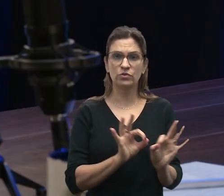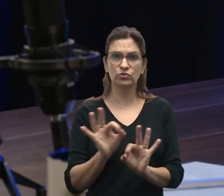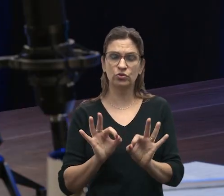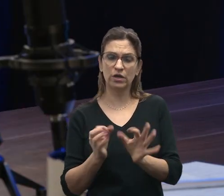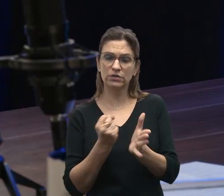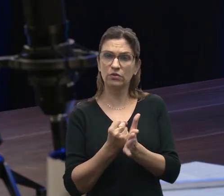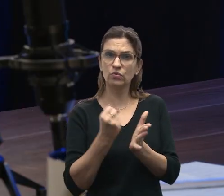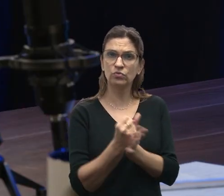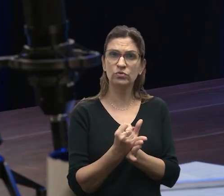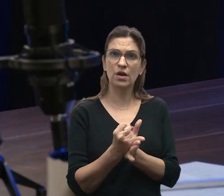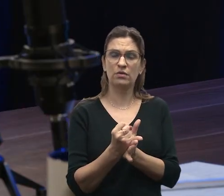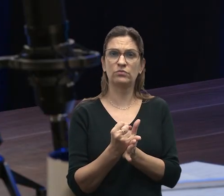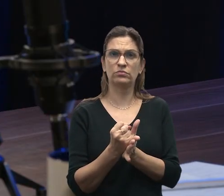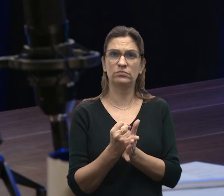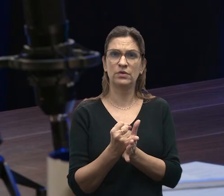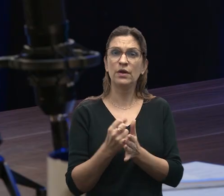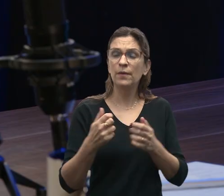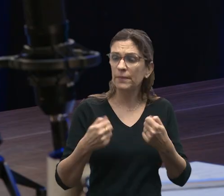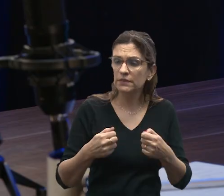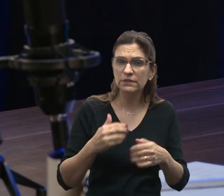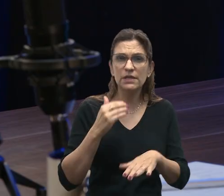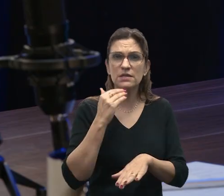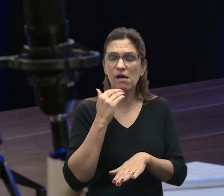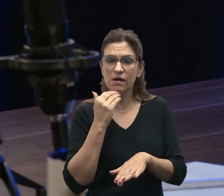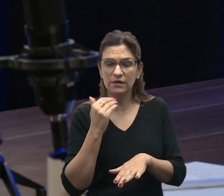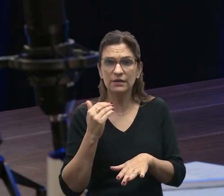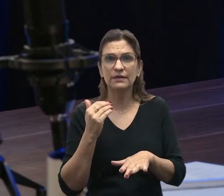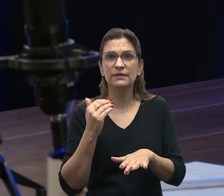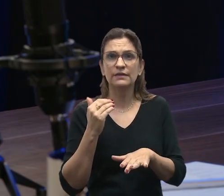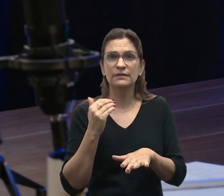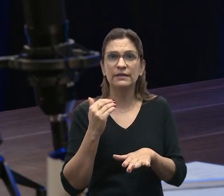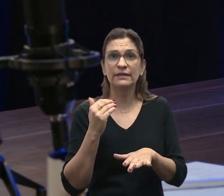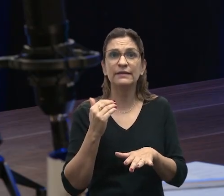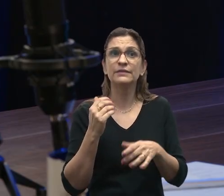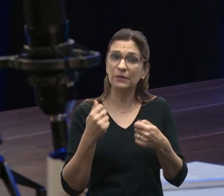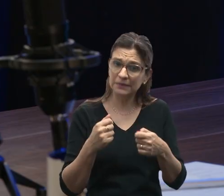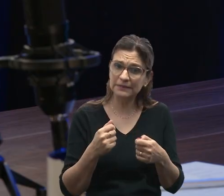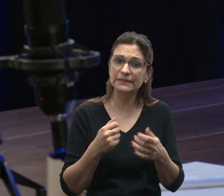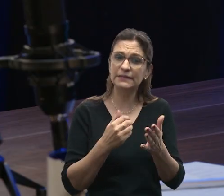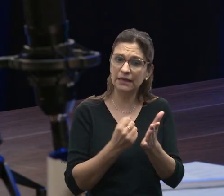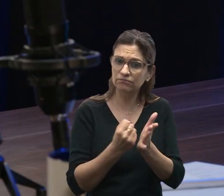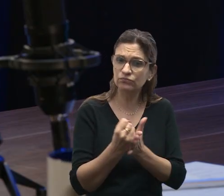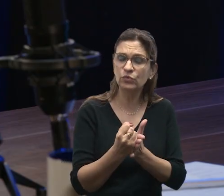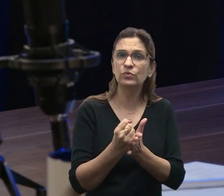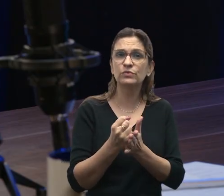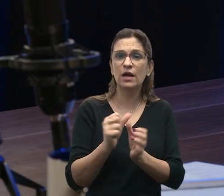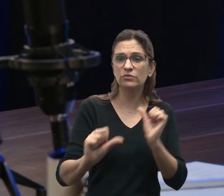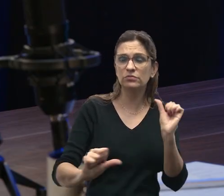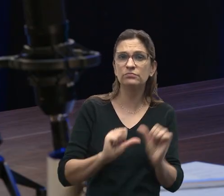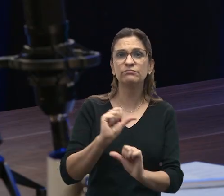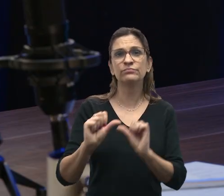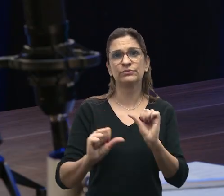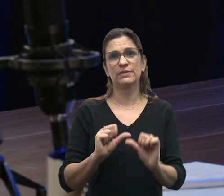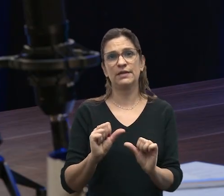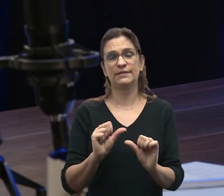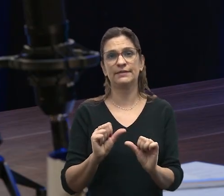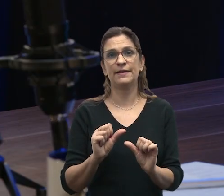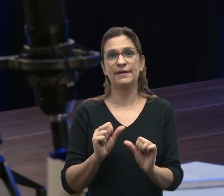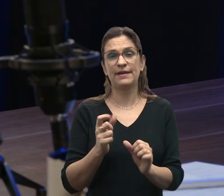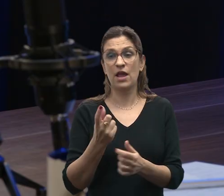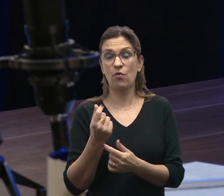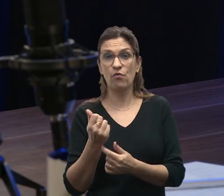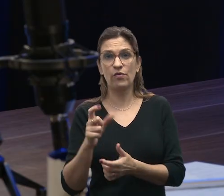uma readequação financeira do contrato. Mas o que é isso? Não, a gente precisa ou de uma tarifa maior ou que